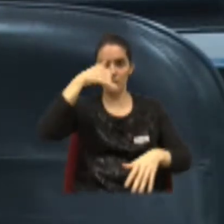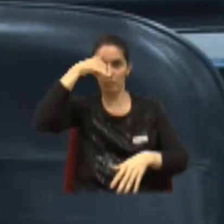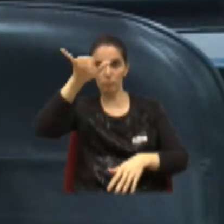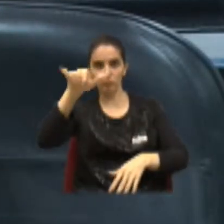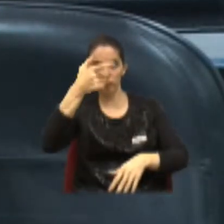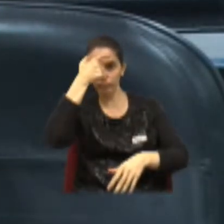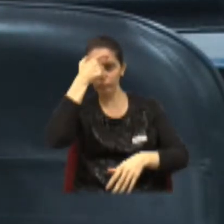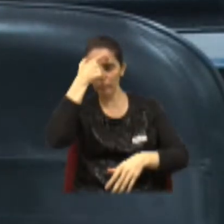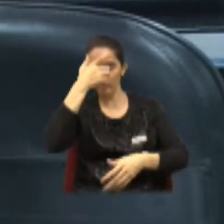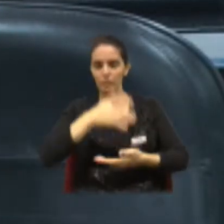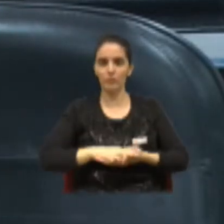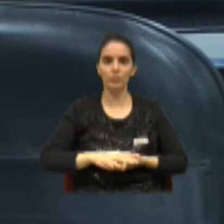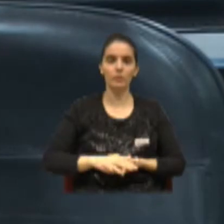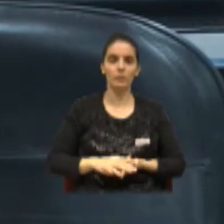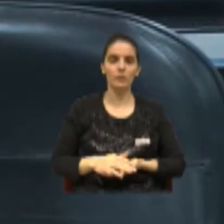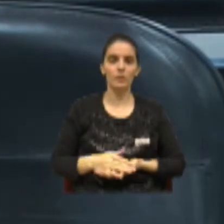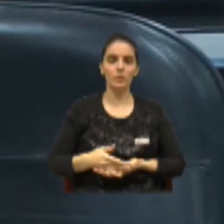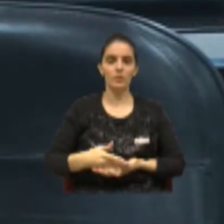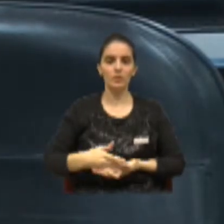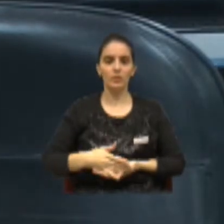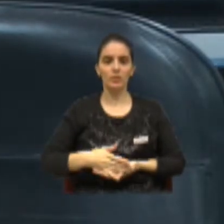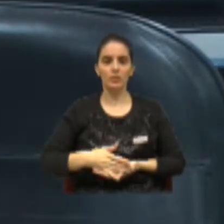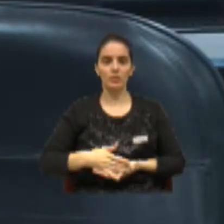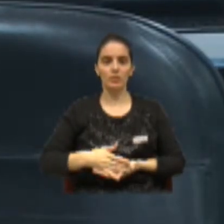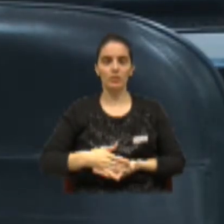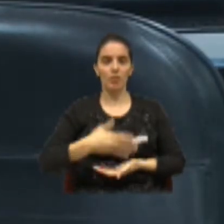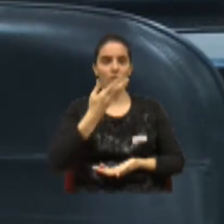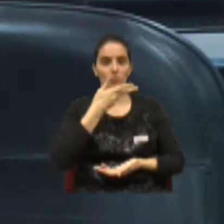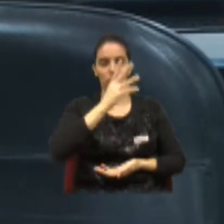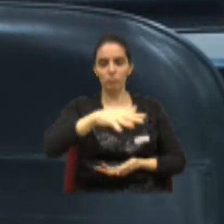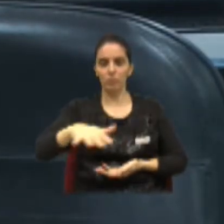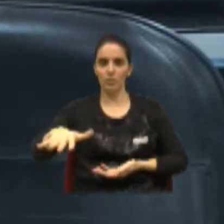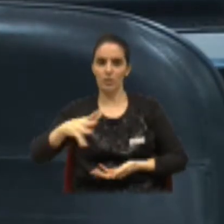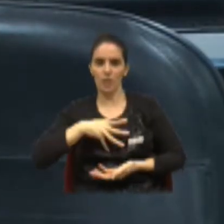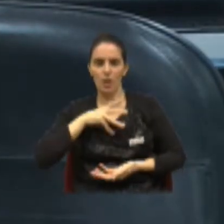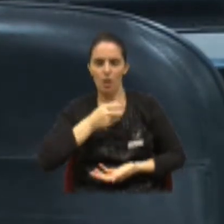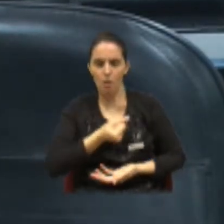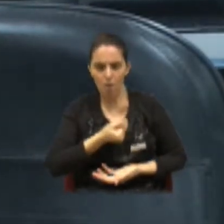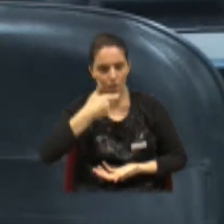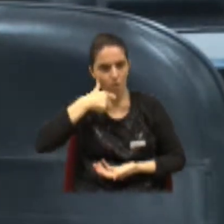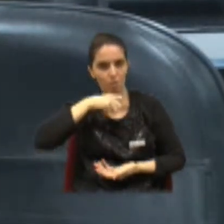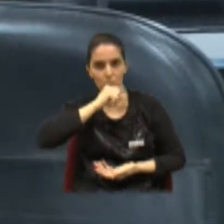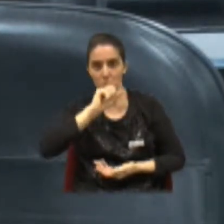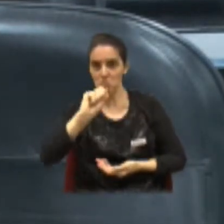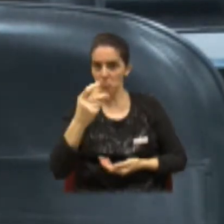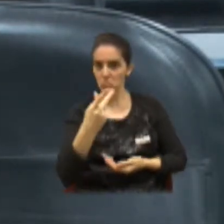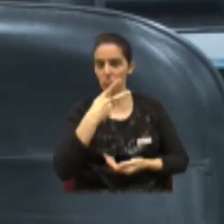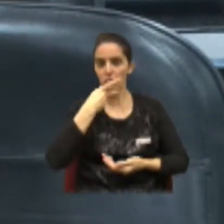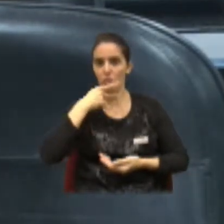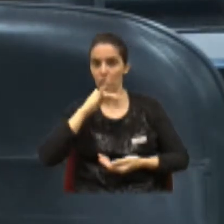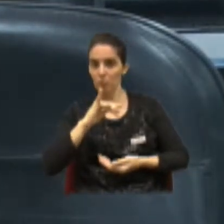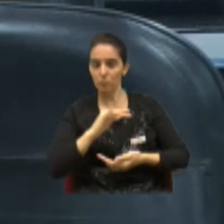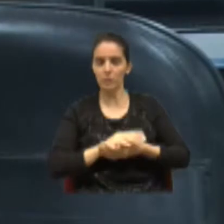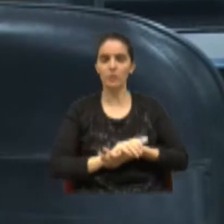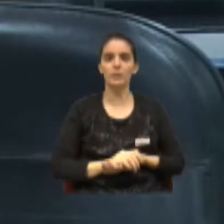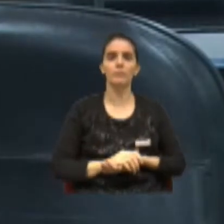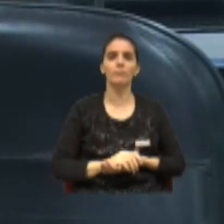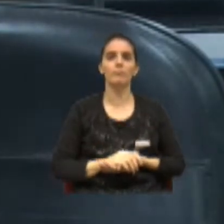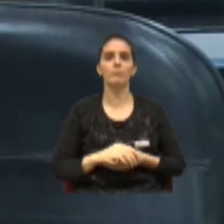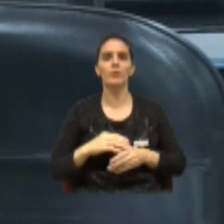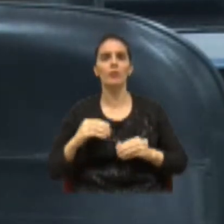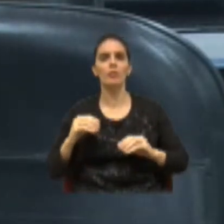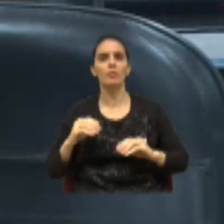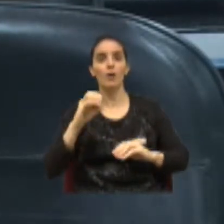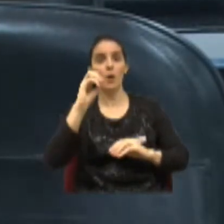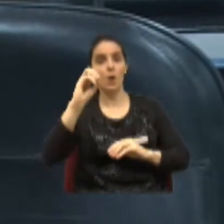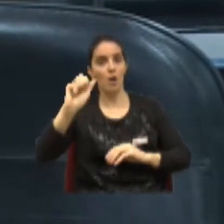Alienação Parental, ele foi construído por várias mãos. É um pedido realmente, é uma bandeira que a OAB São Paulo ela vem desenvolvendo